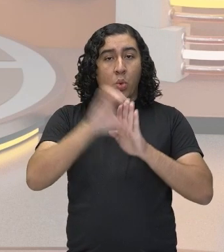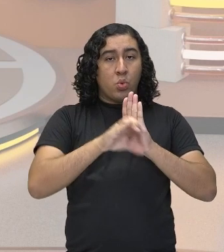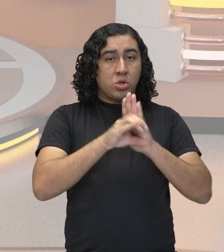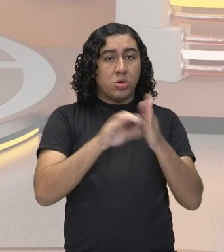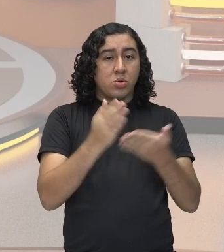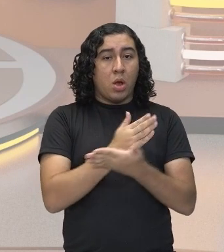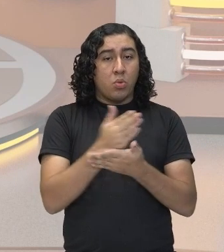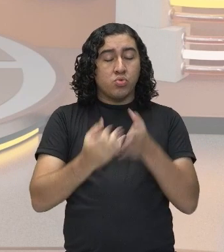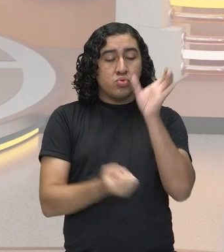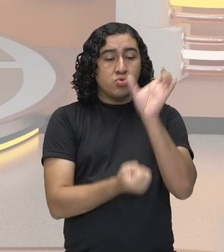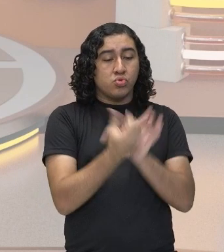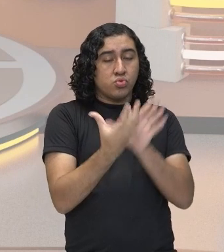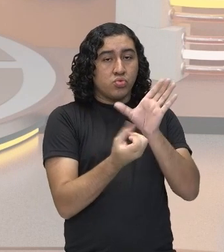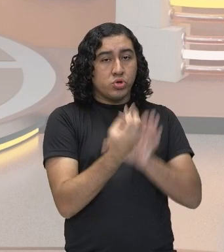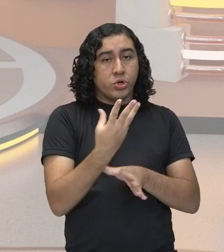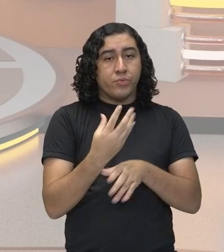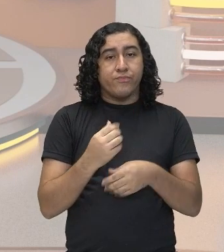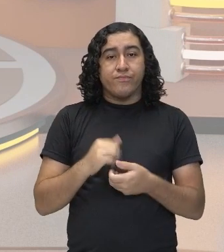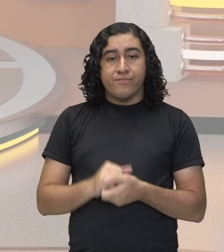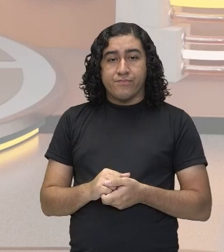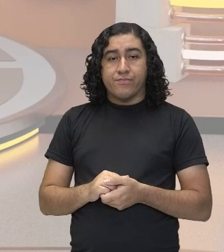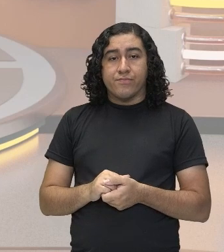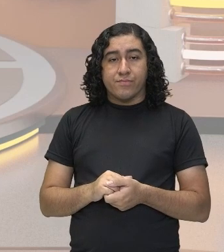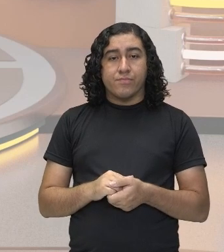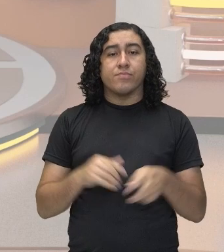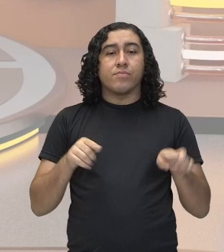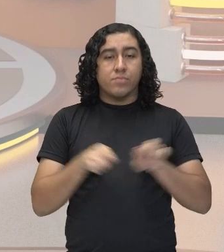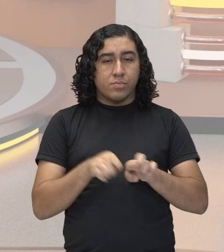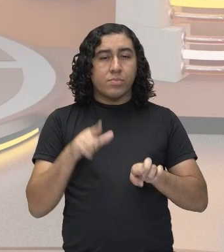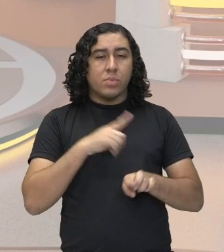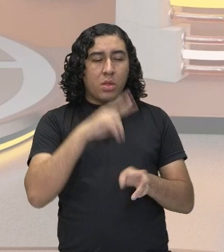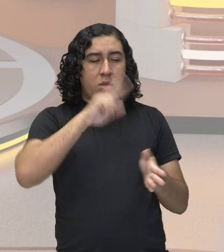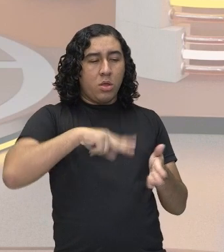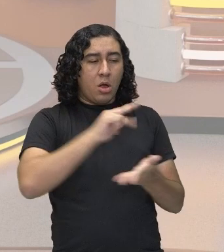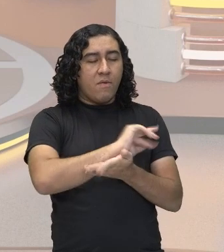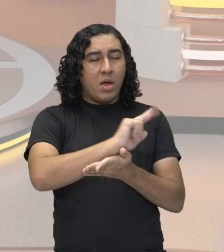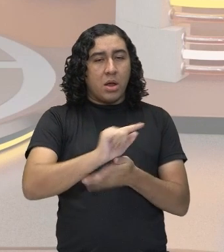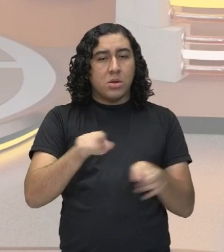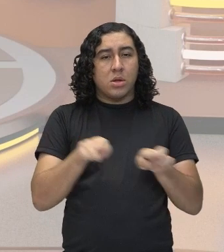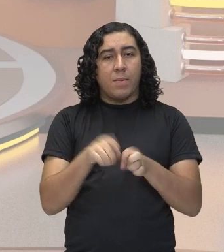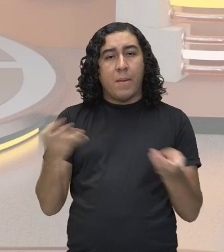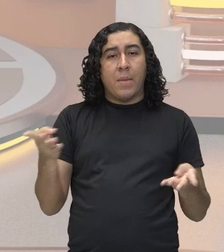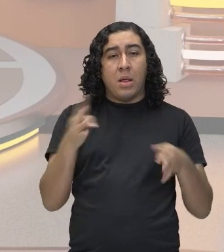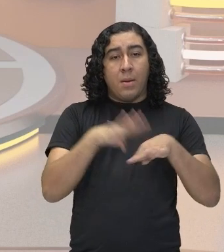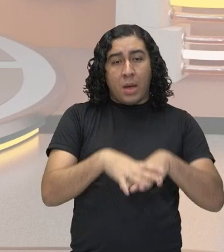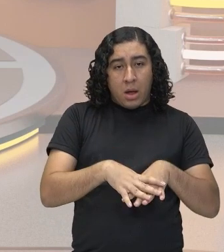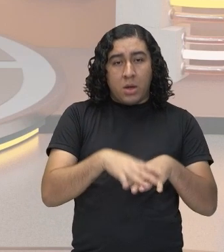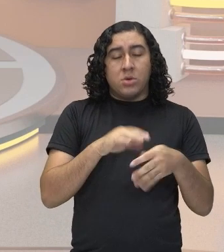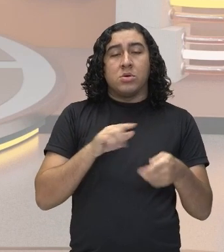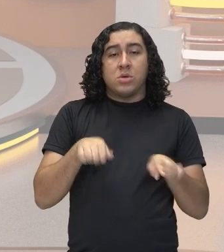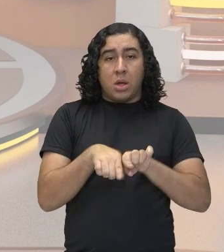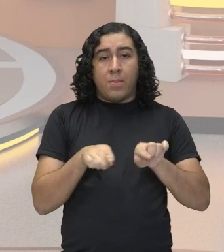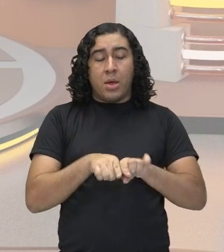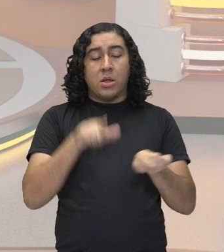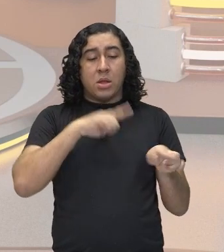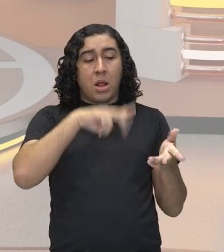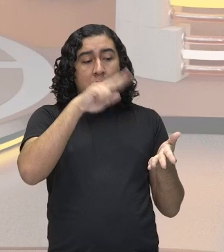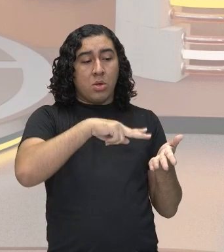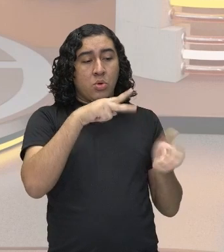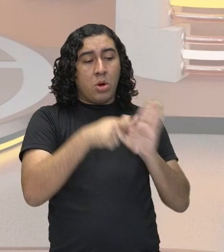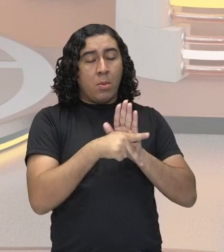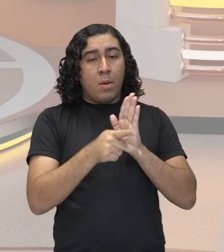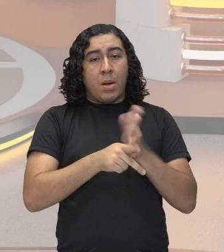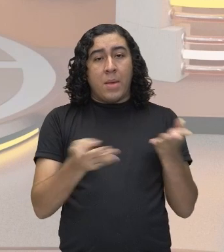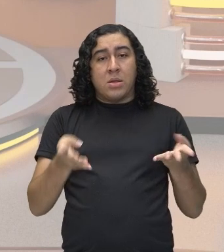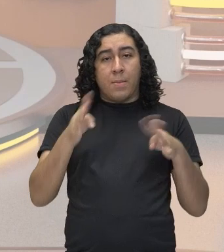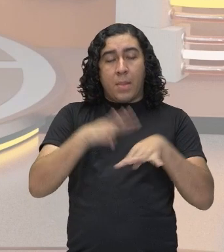alguns conceitos. Ele tem muitas leituras, né? Ele também era matemático, ele também tem uma leitura da matemática, ele vai